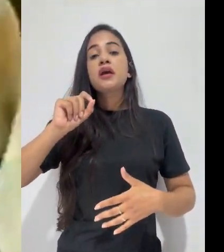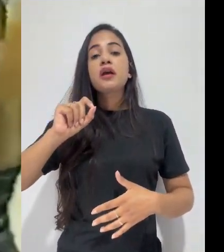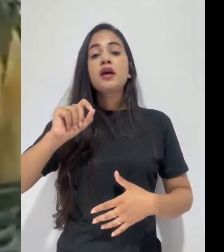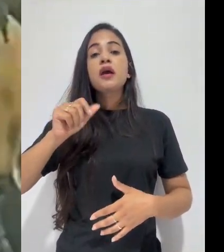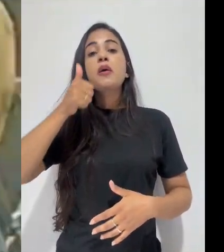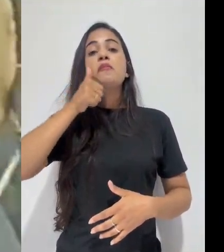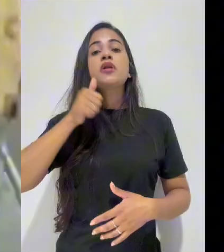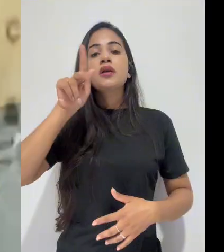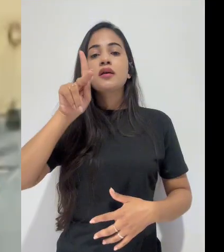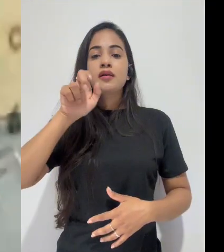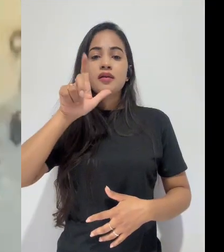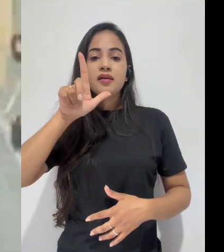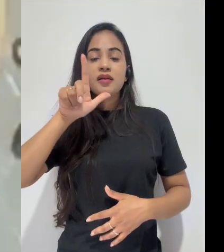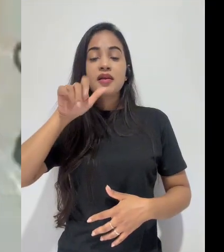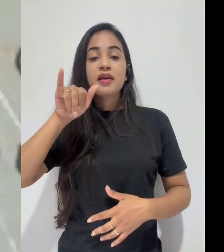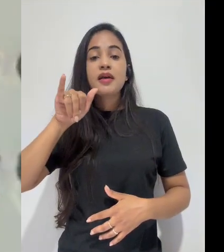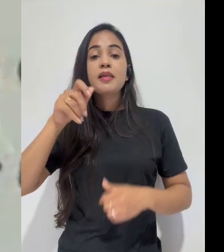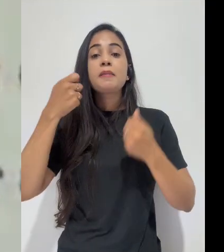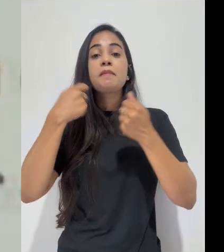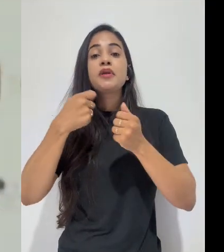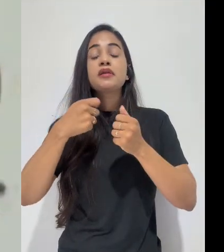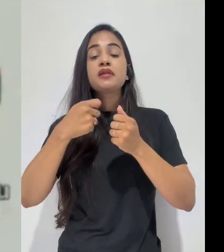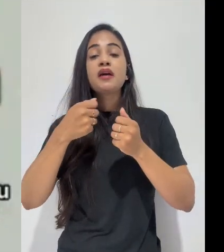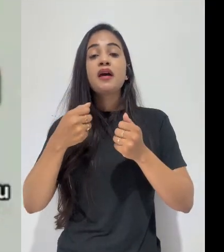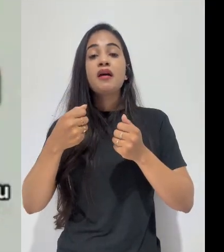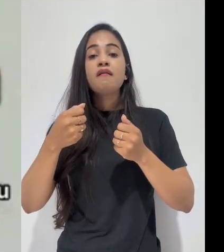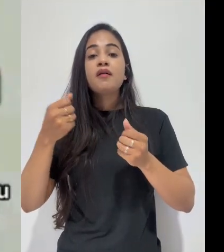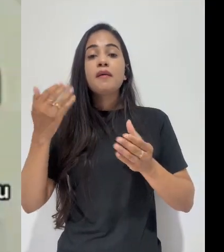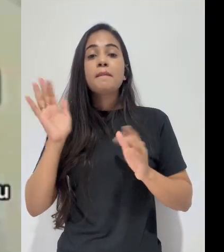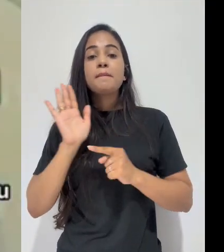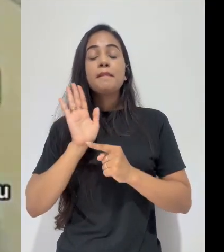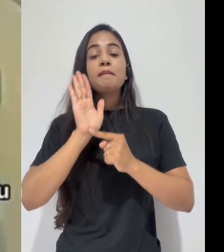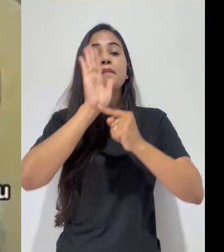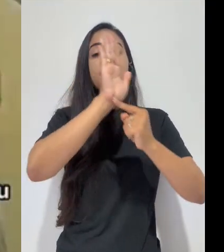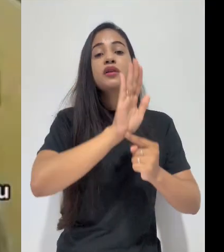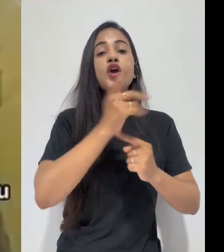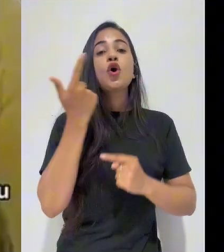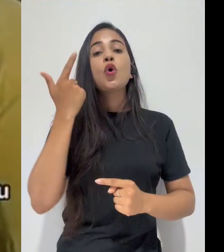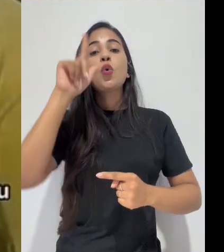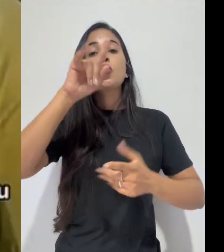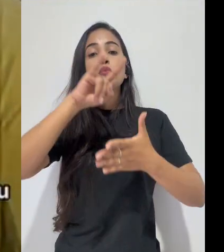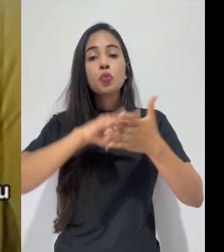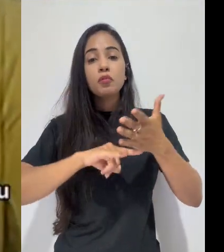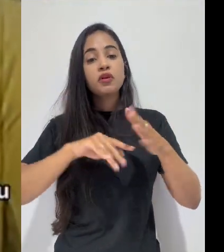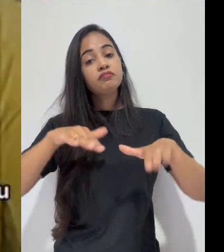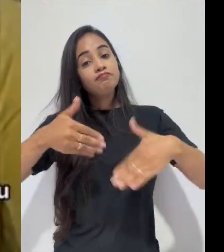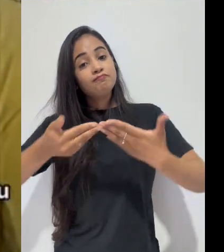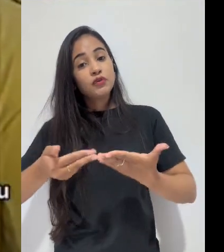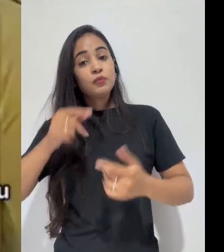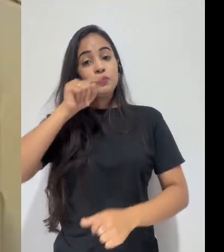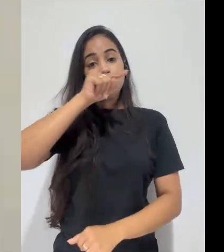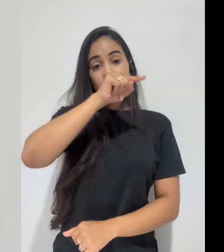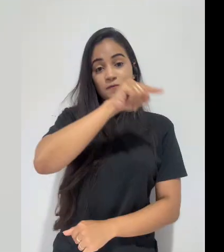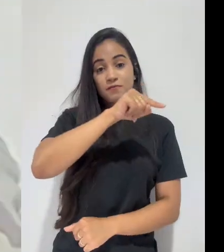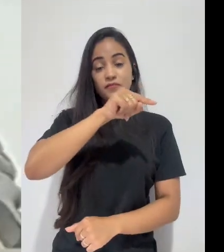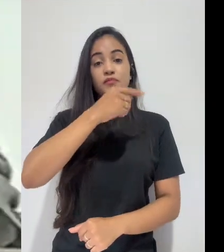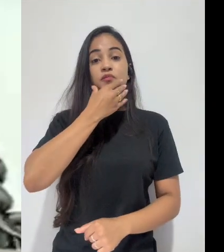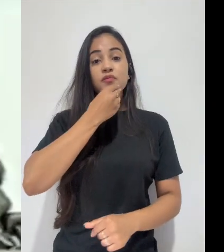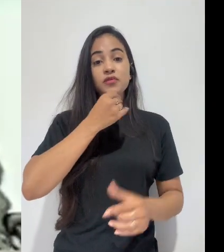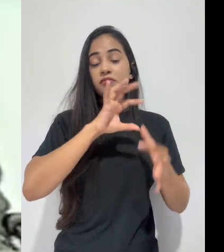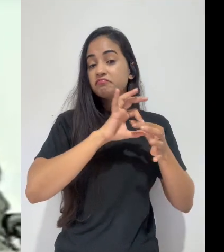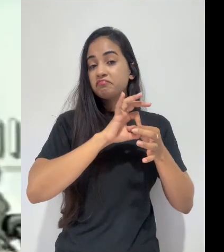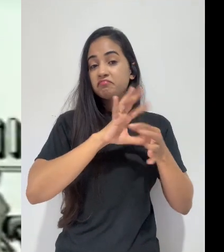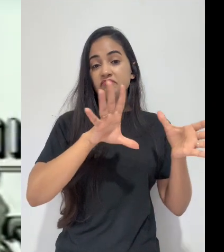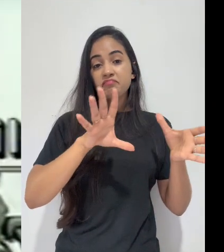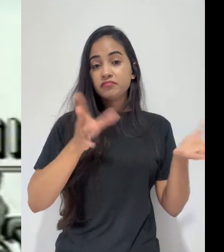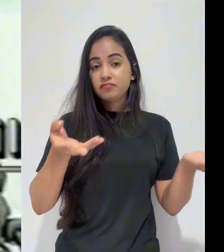queixa-crime, caracterizando como um crime contra a honra. Como não foi dado este encaminhamento, o réu foi absolvido. O